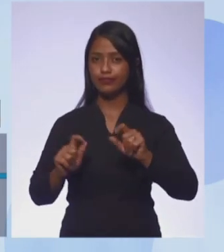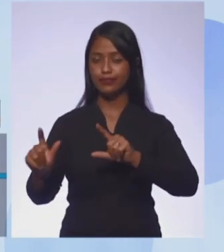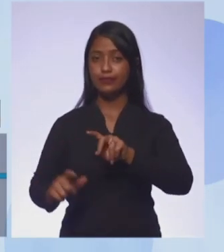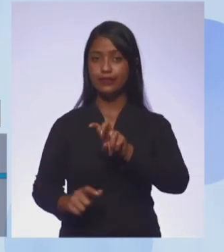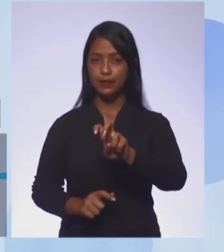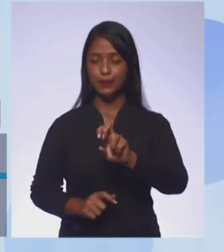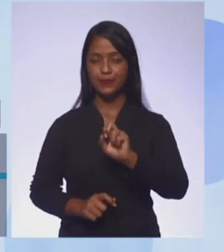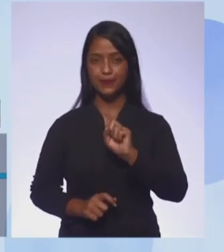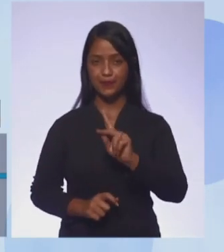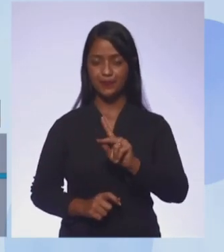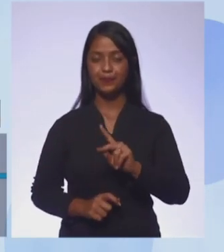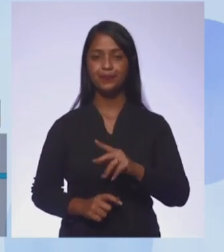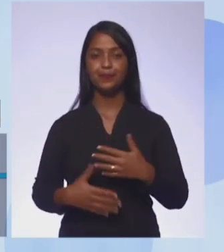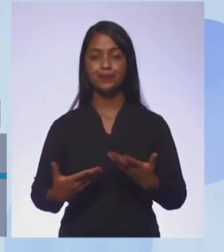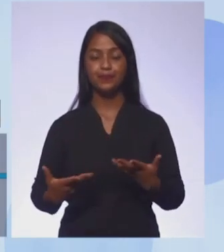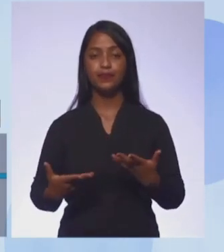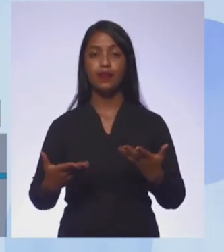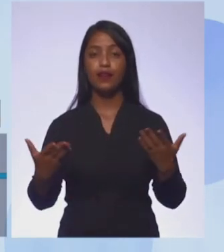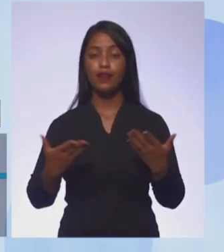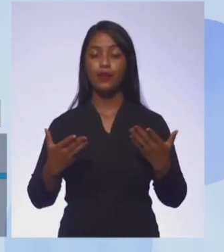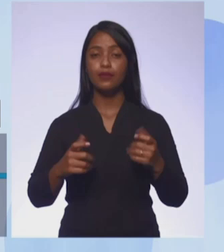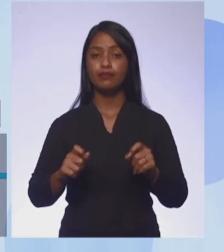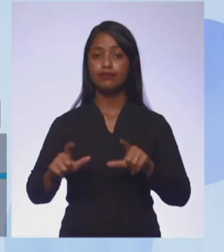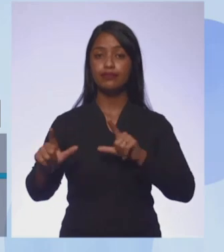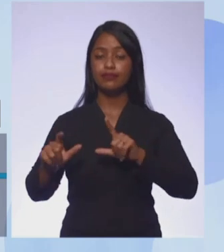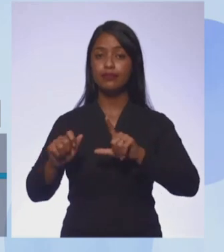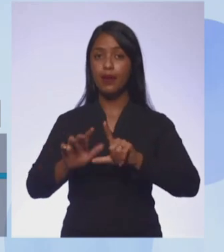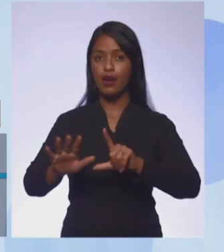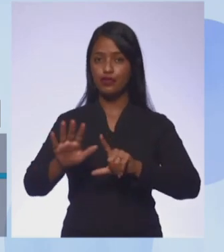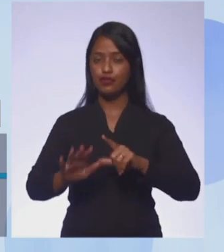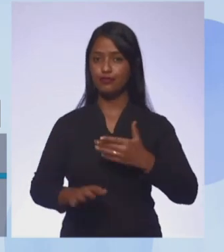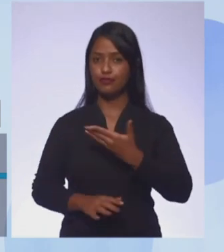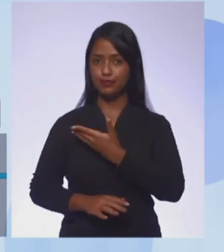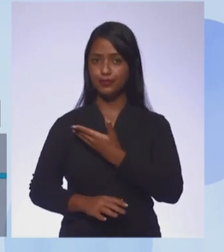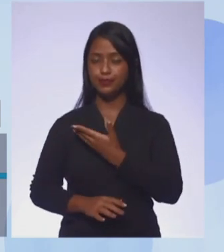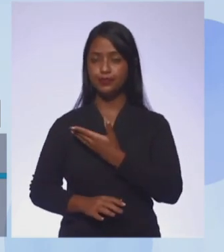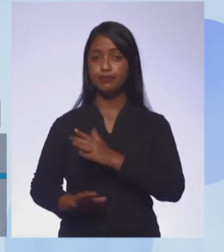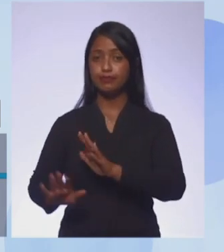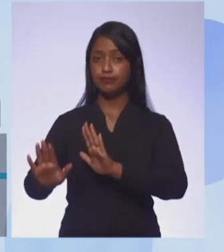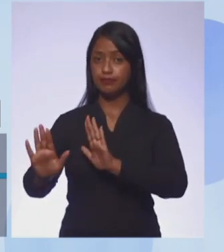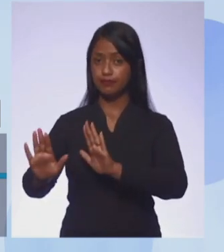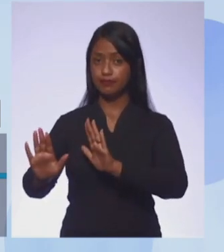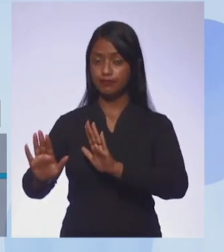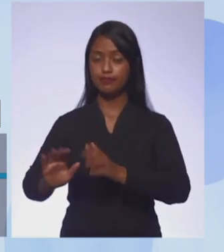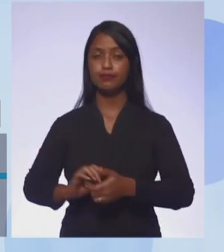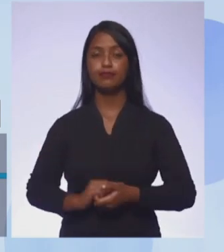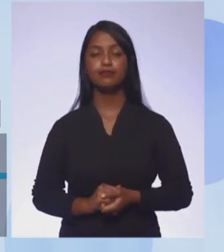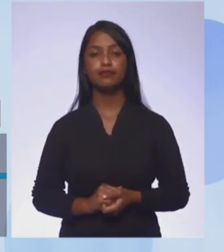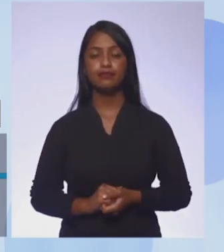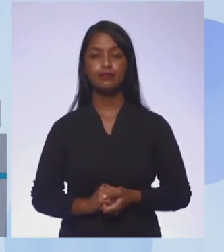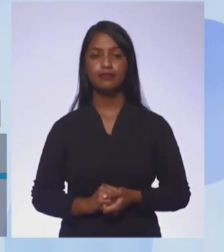eu vou passar a próxima imagem. Fica um pouquinho.